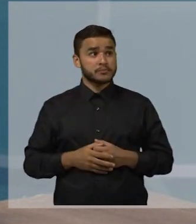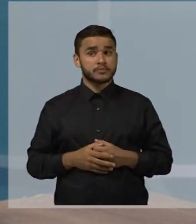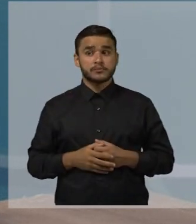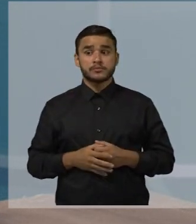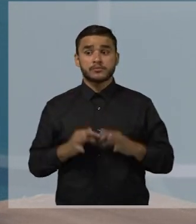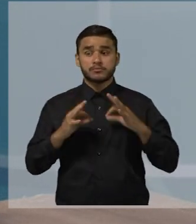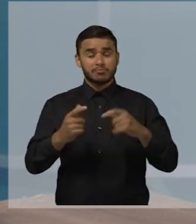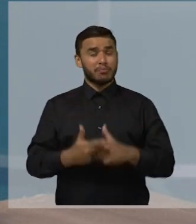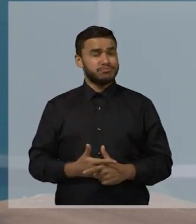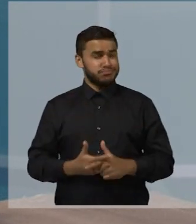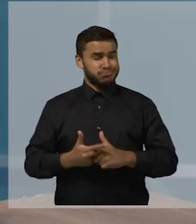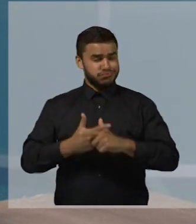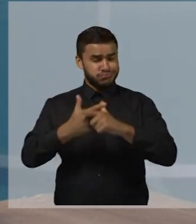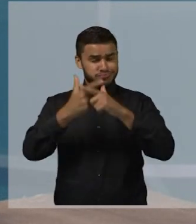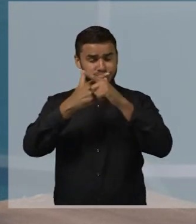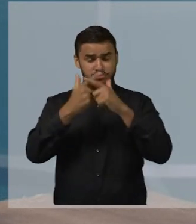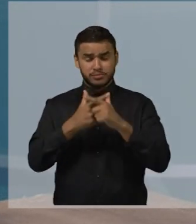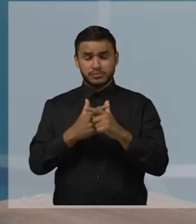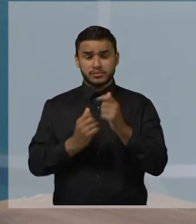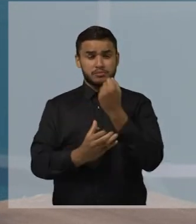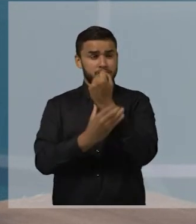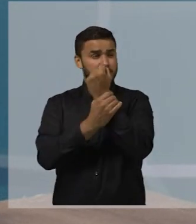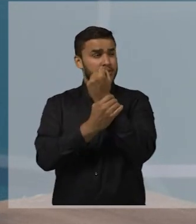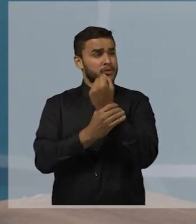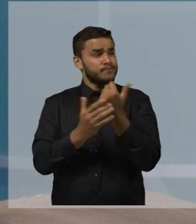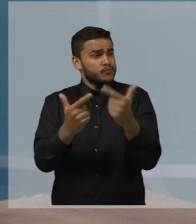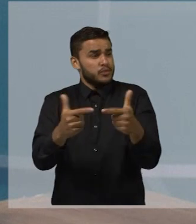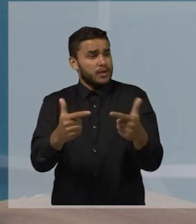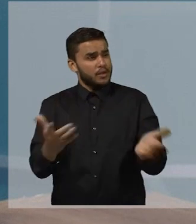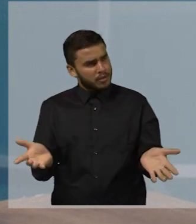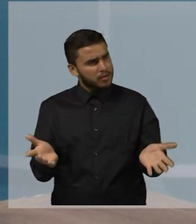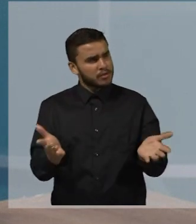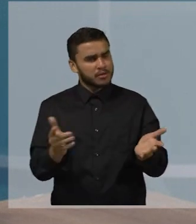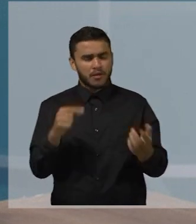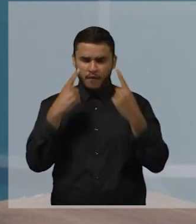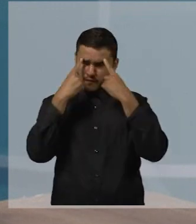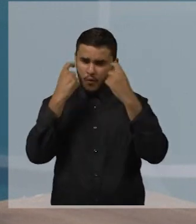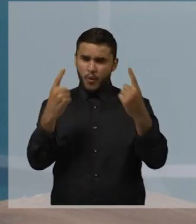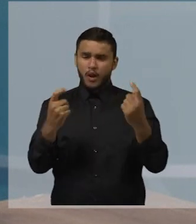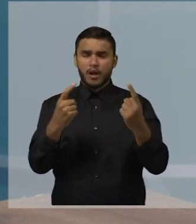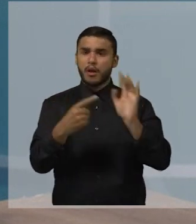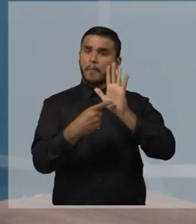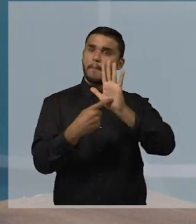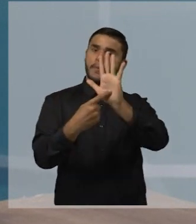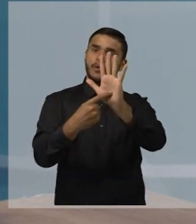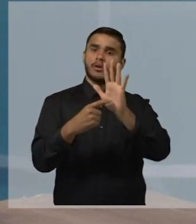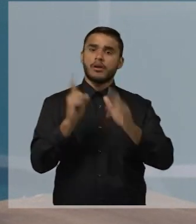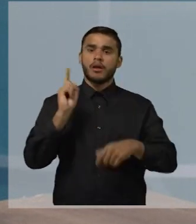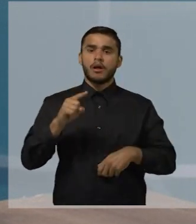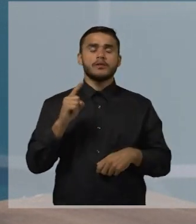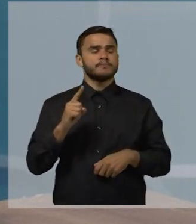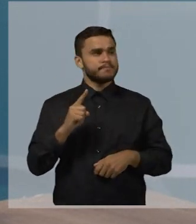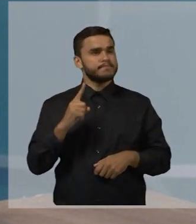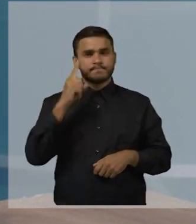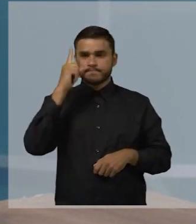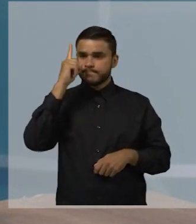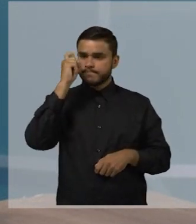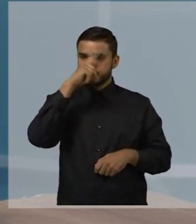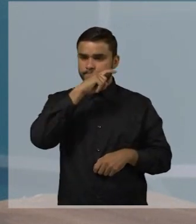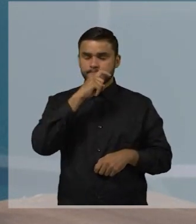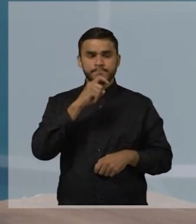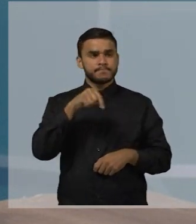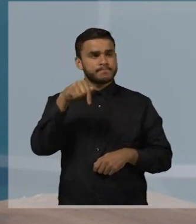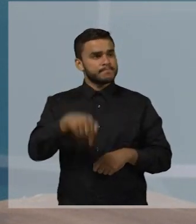de segurança no Ceará expôs de uma forma mais clara o que seria a fragilidade da